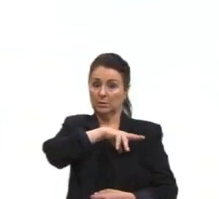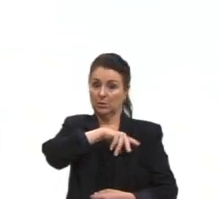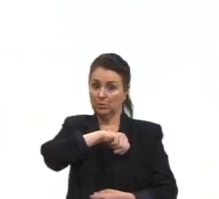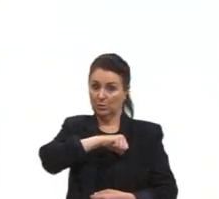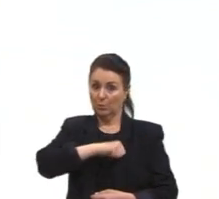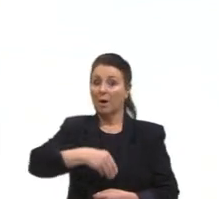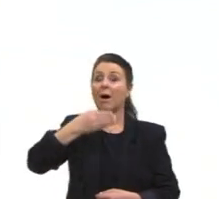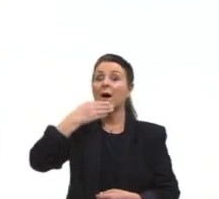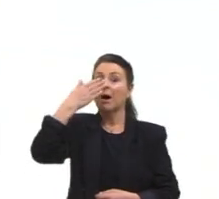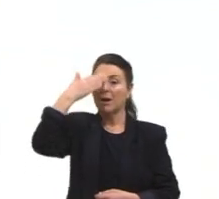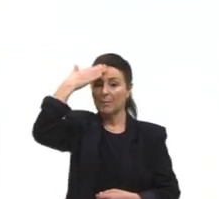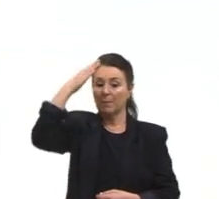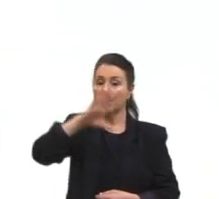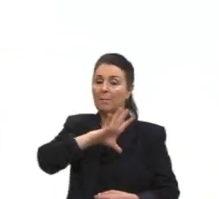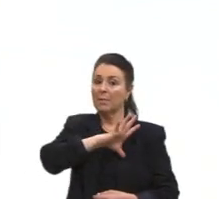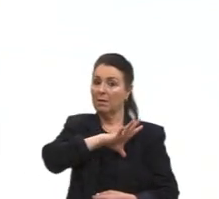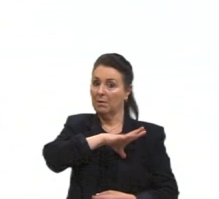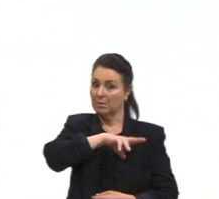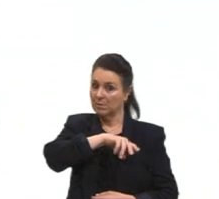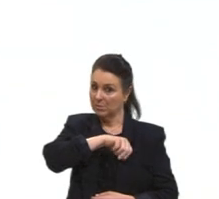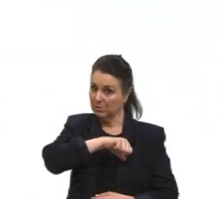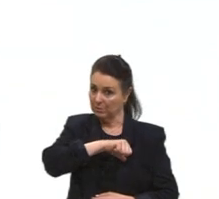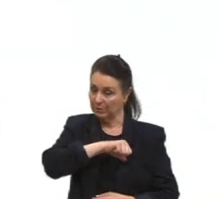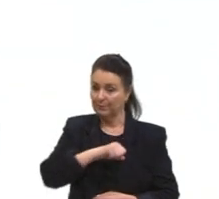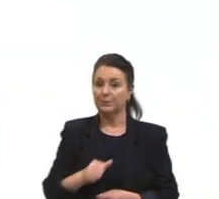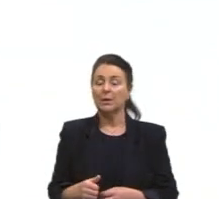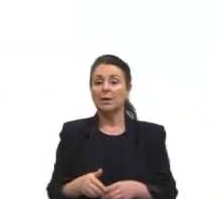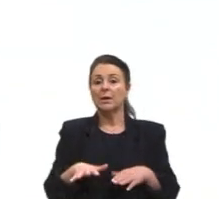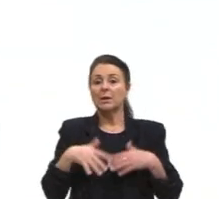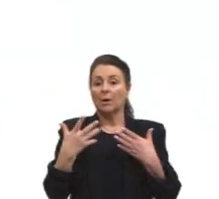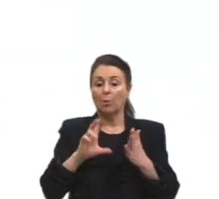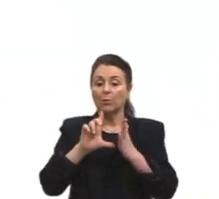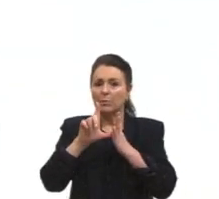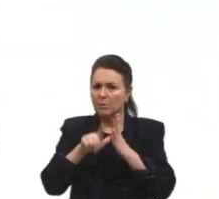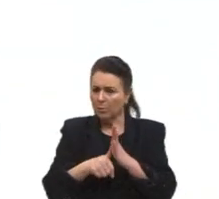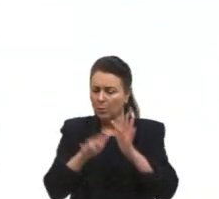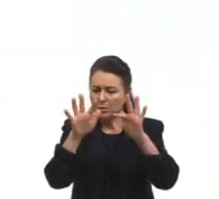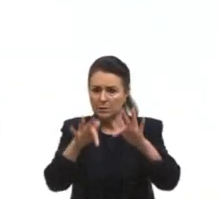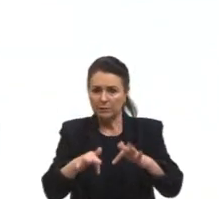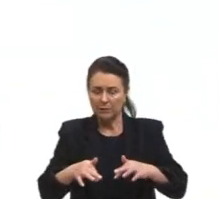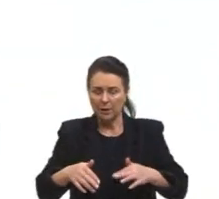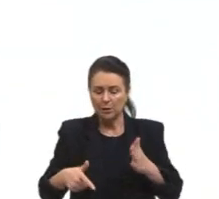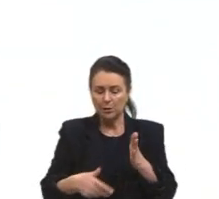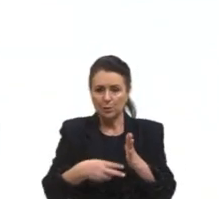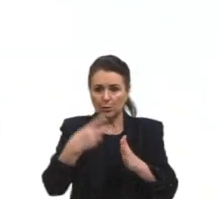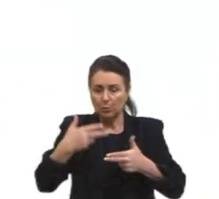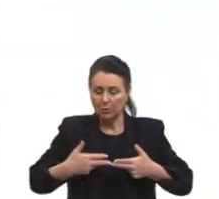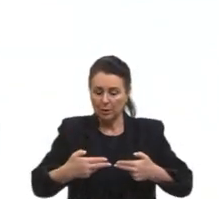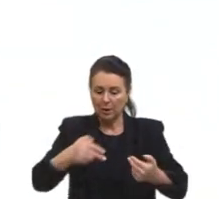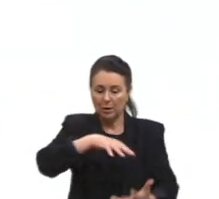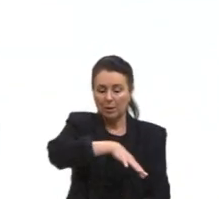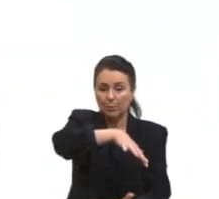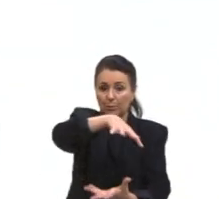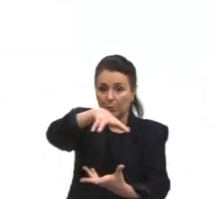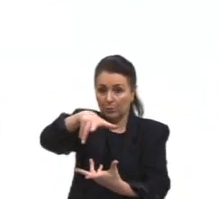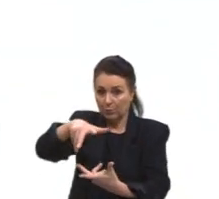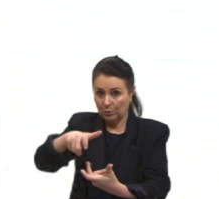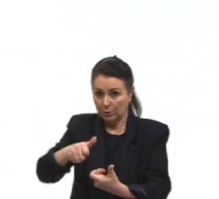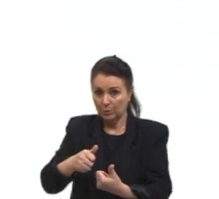esse é os árabes da Palestina com a após a Segunda Guerra Mundial nós tivemos um uma questão